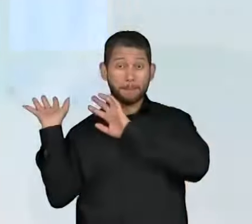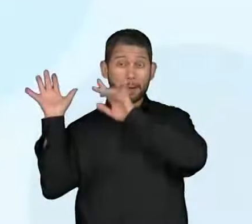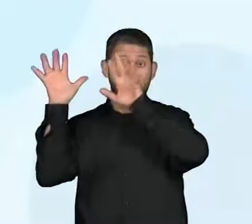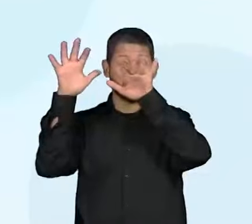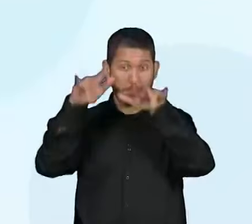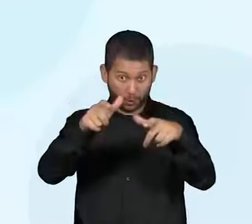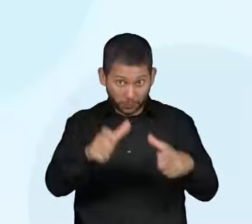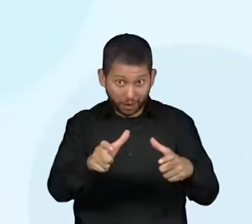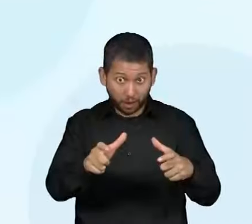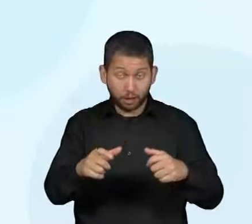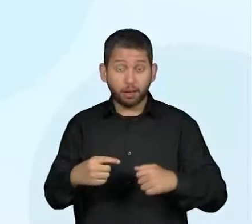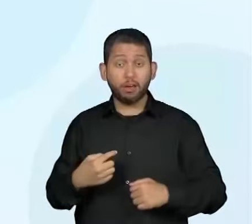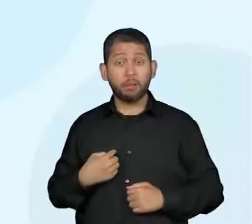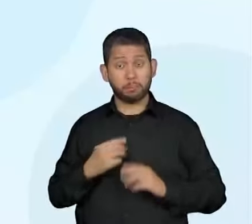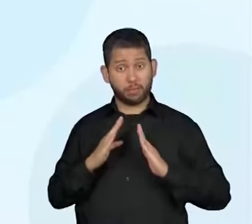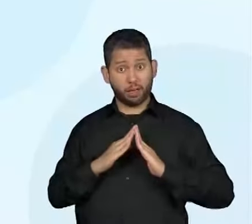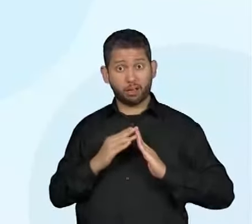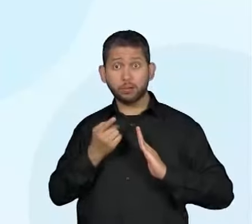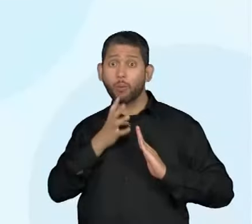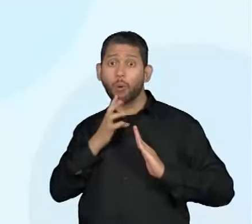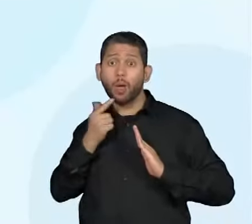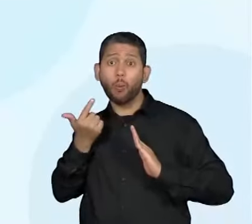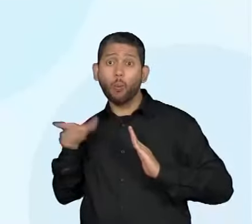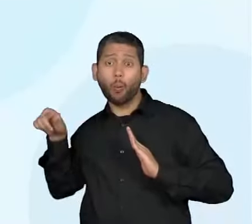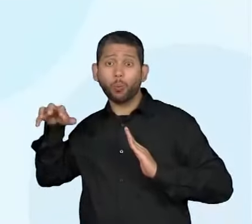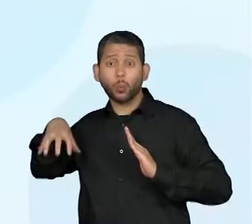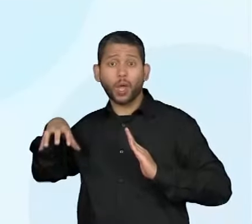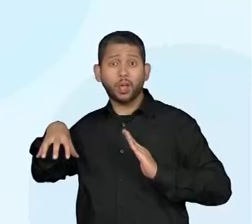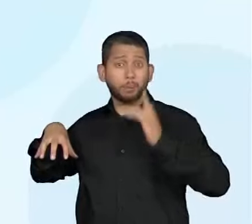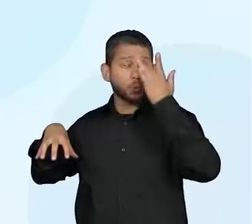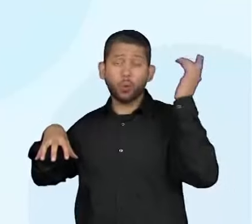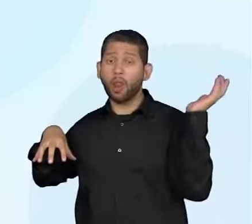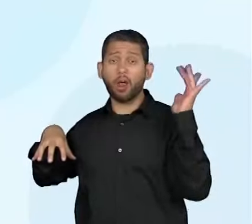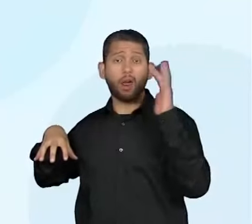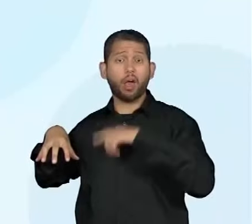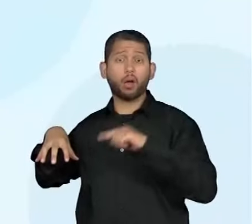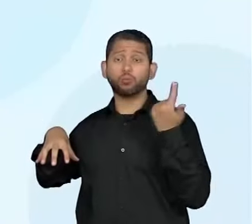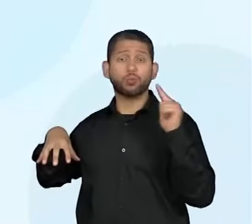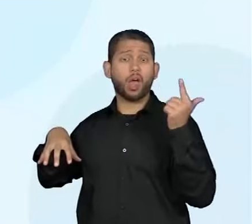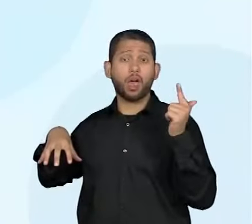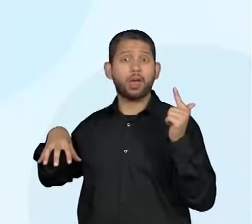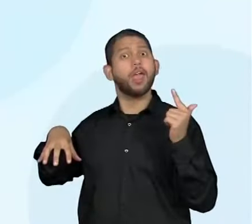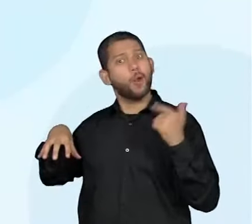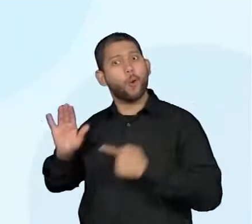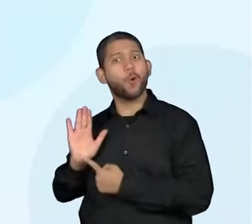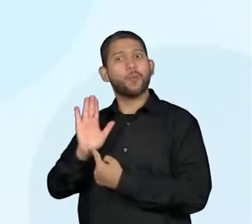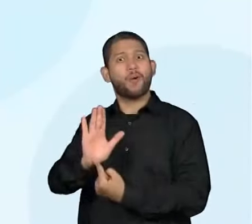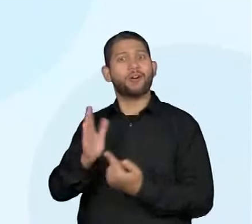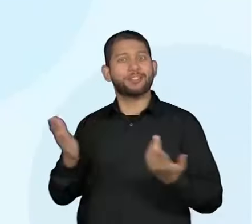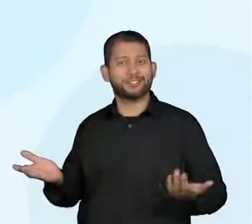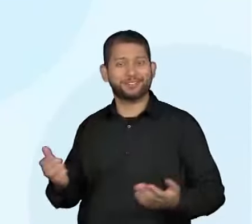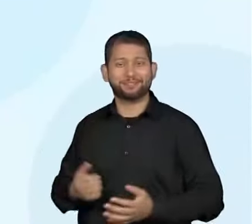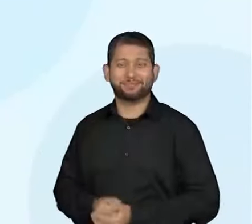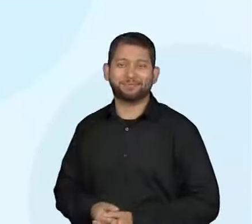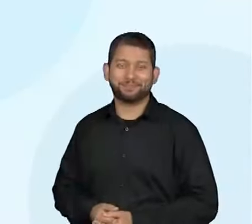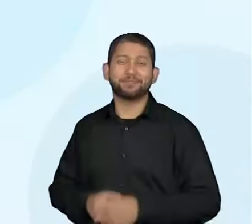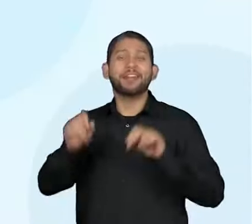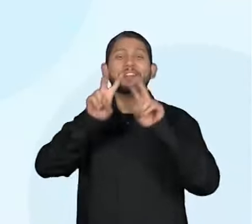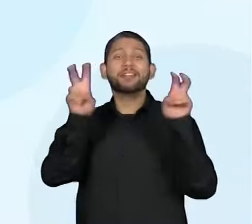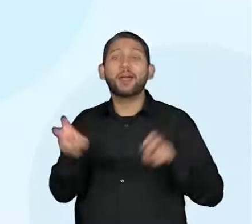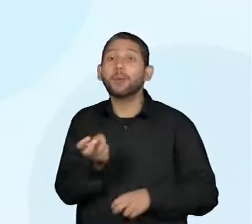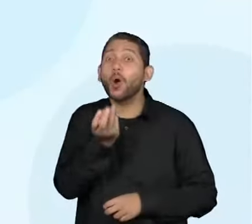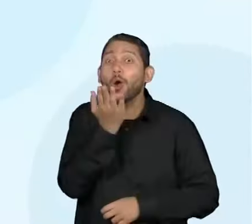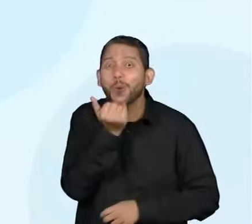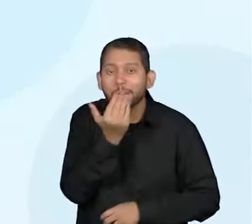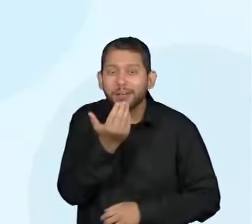comidas típicas, será que na sua cidade tem alguma comida típica? Olha, esse assunto é bem interessante, eu gosto, hein? E falando em comidas típicas, quando